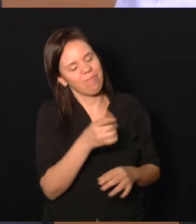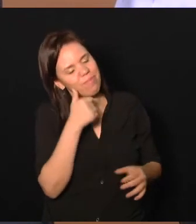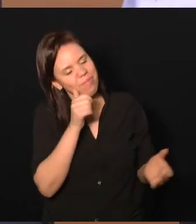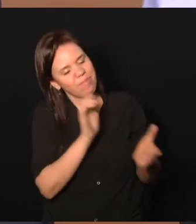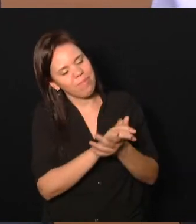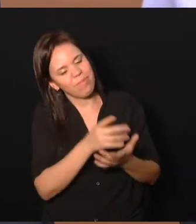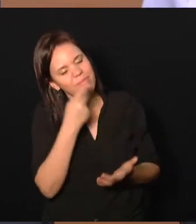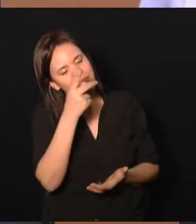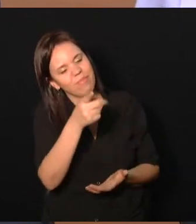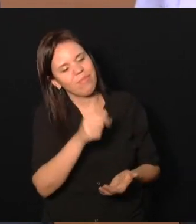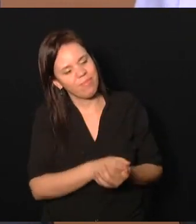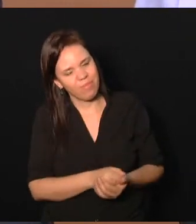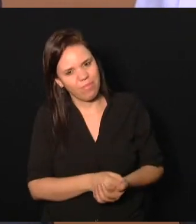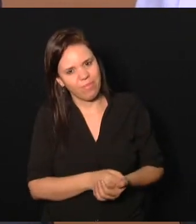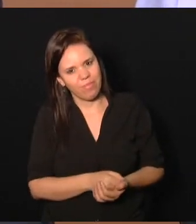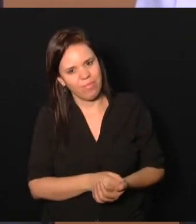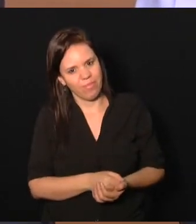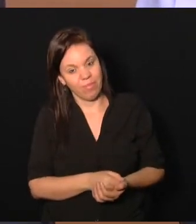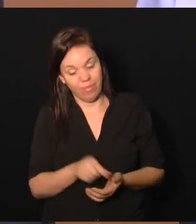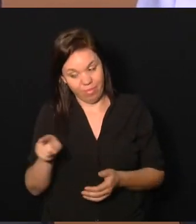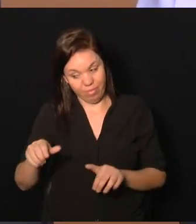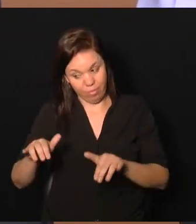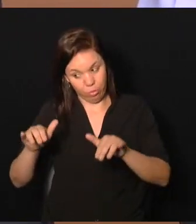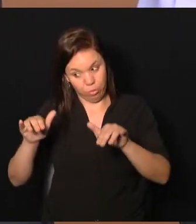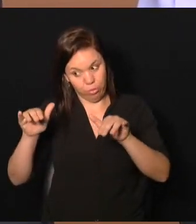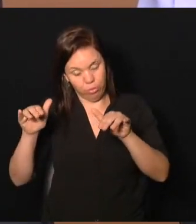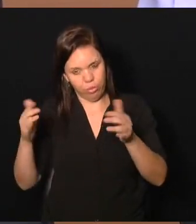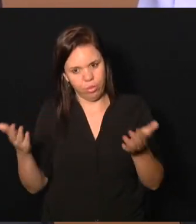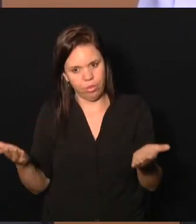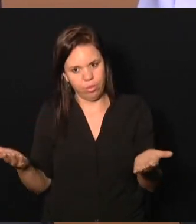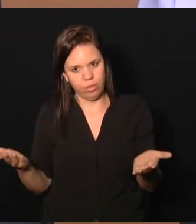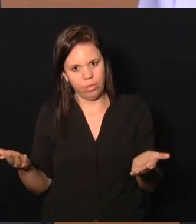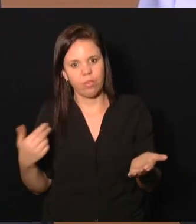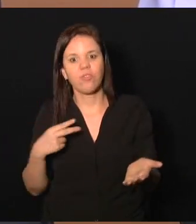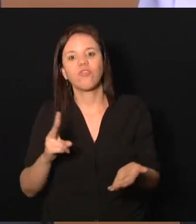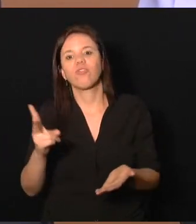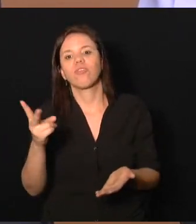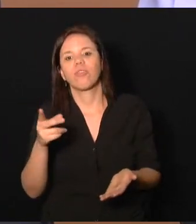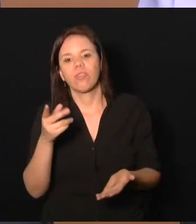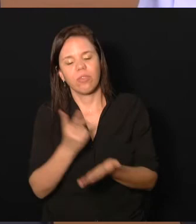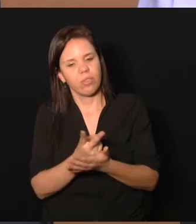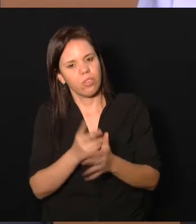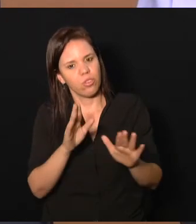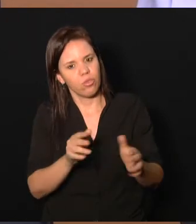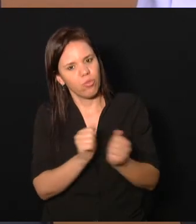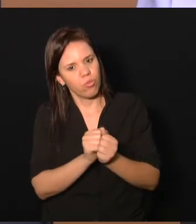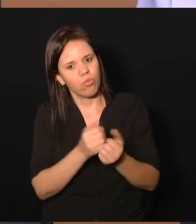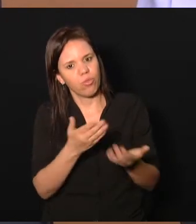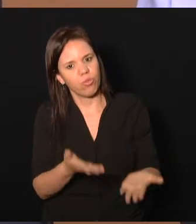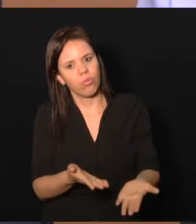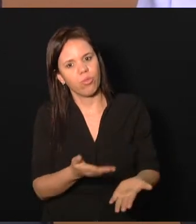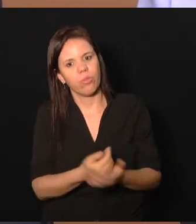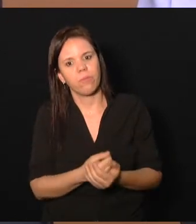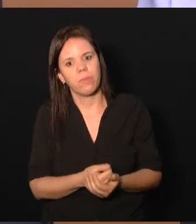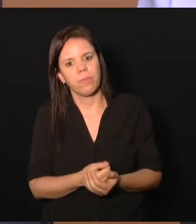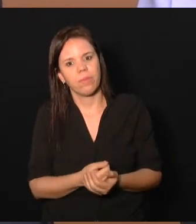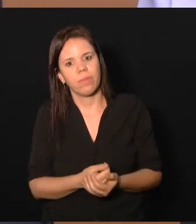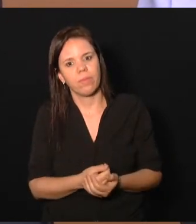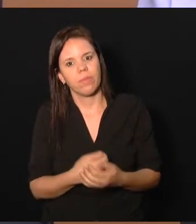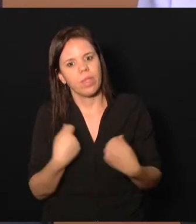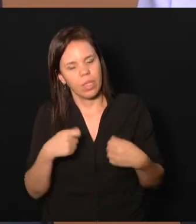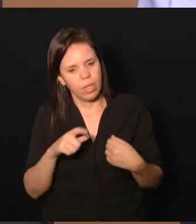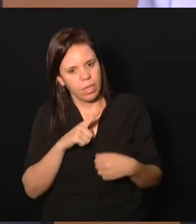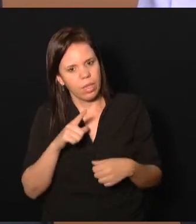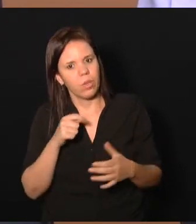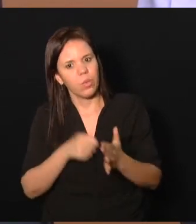e falei: ele está crescendo, mas eu continuo ali. É preciso que a gente tenha outro